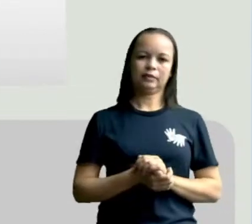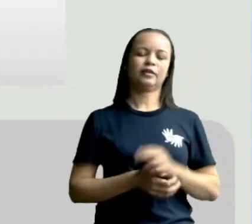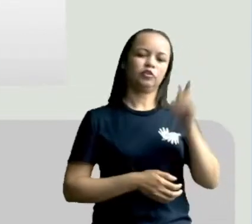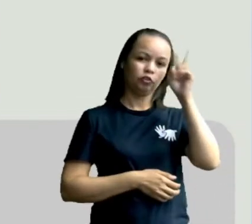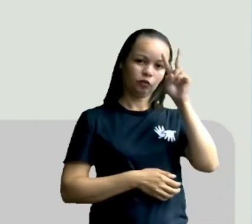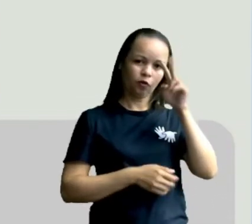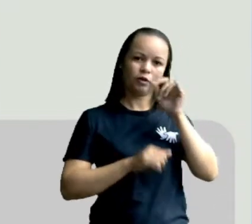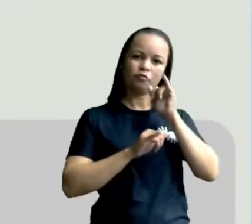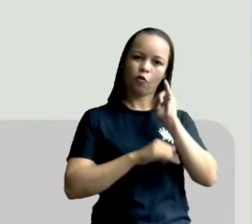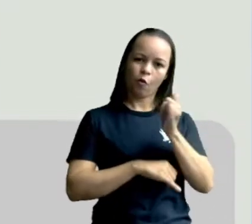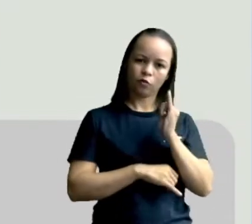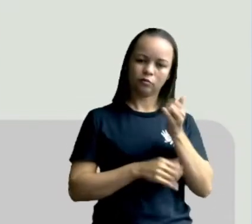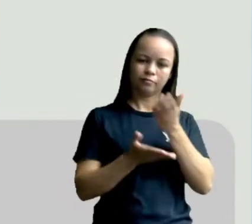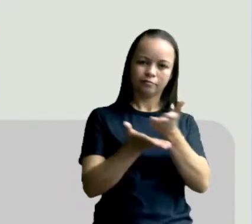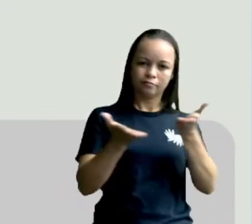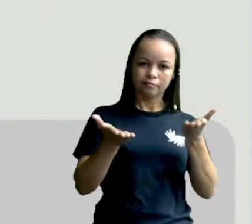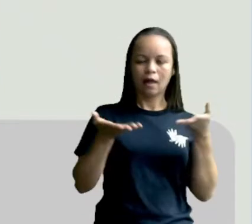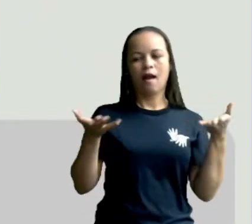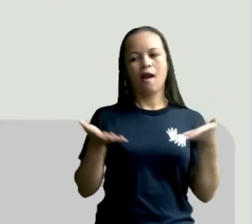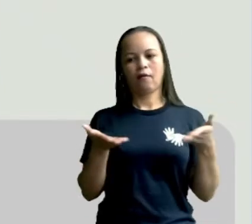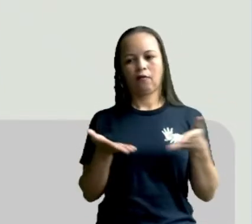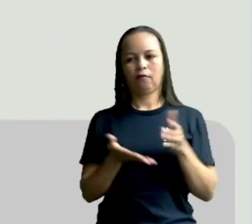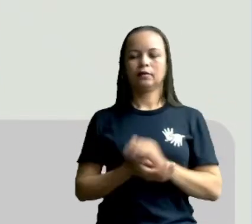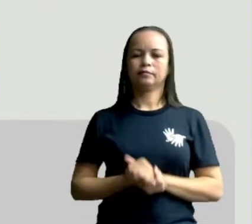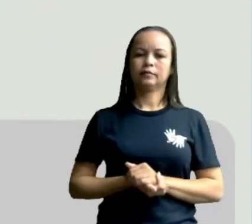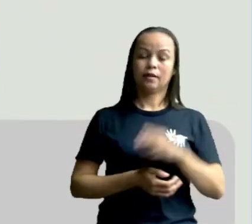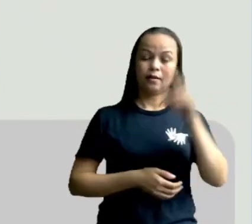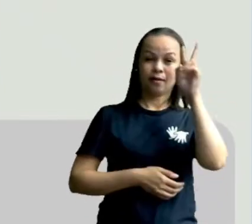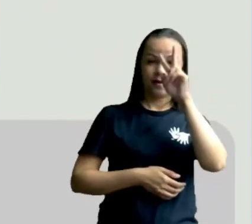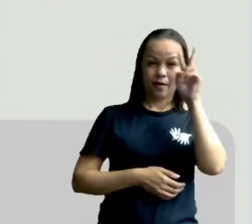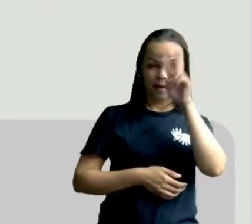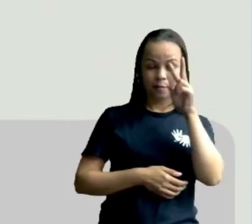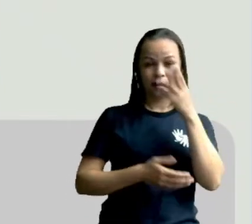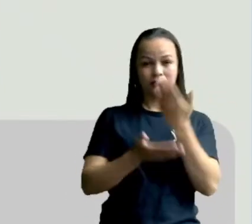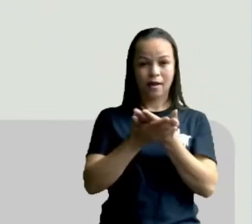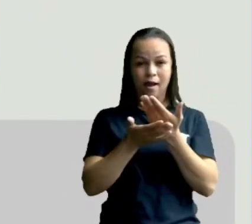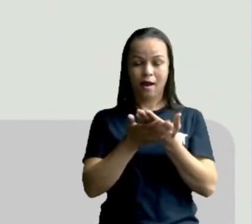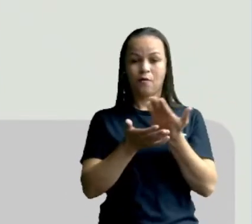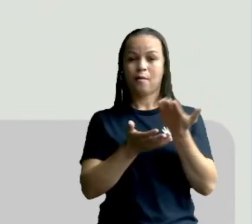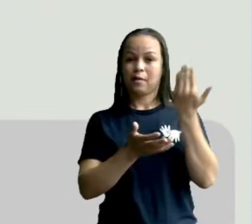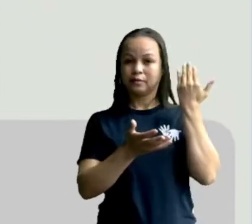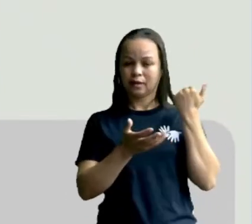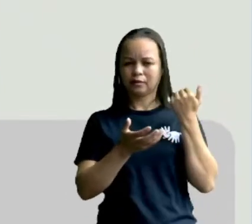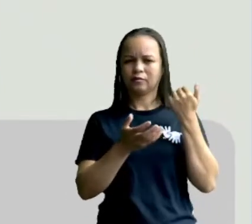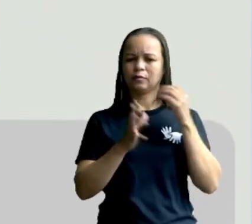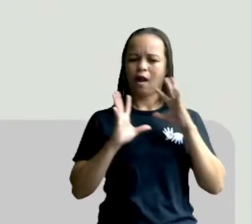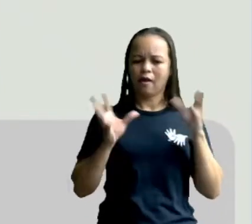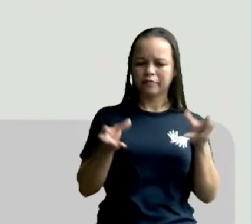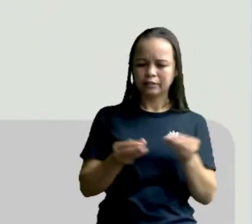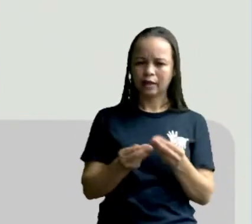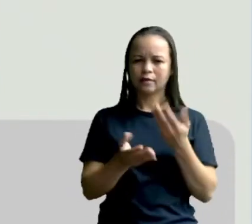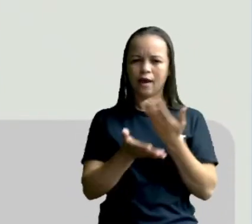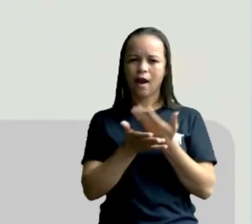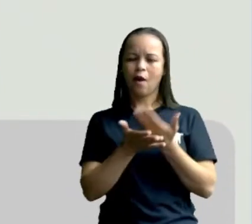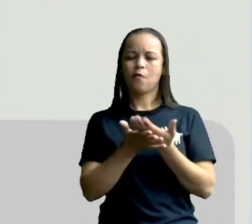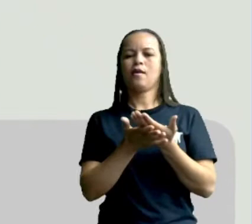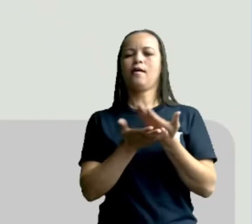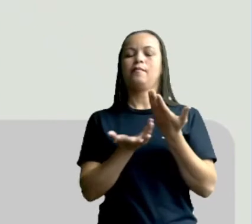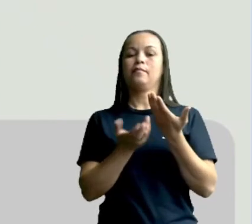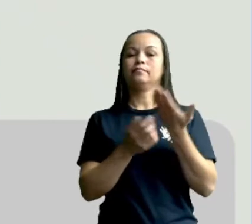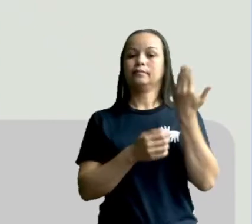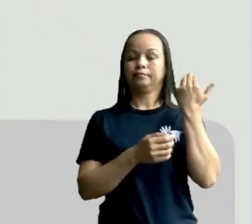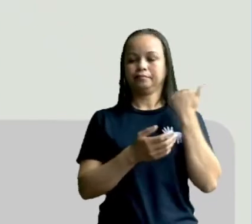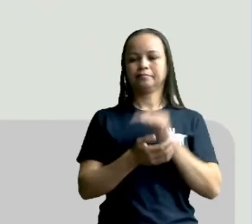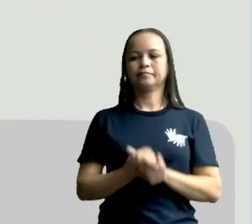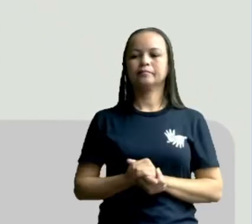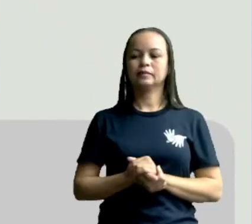agora, tá? Lembra, na aula passada, vamos dar uma revisada pela aula passada. Os portugueses